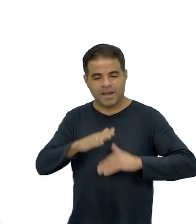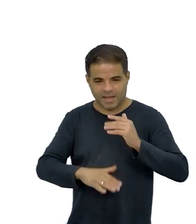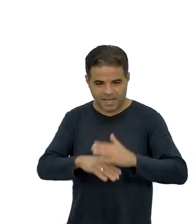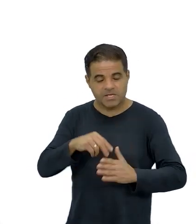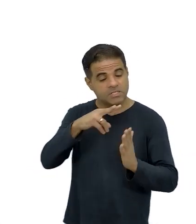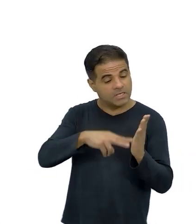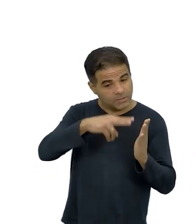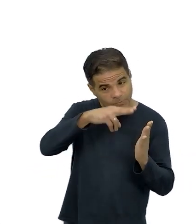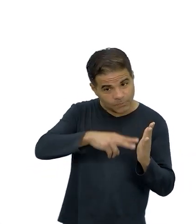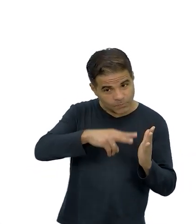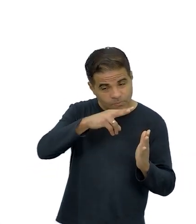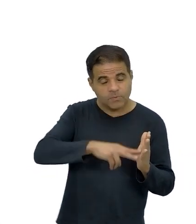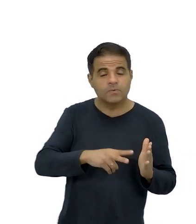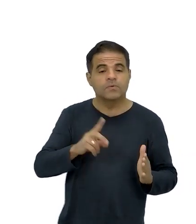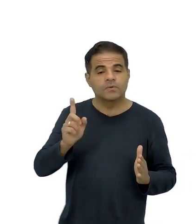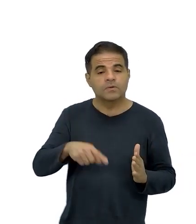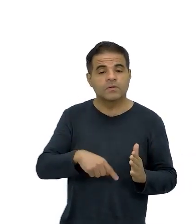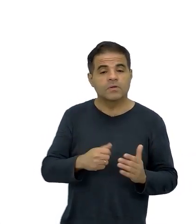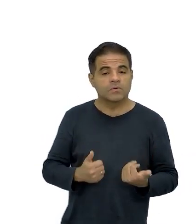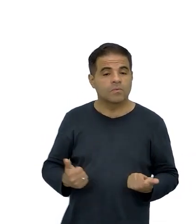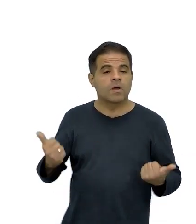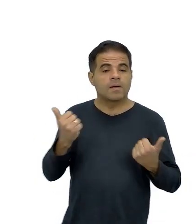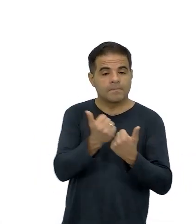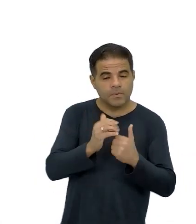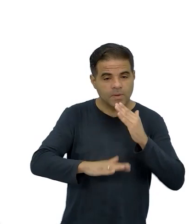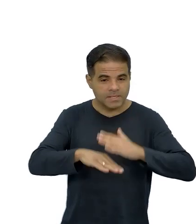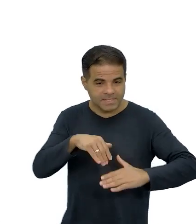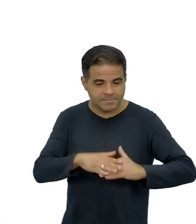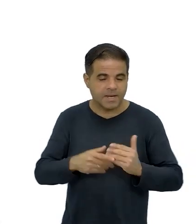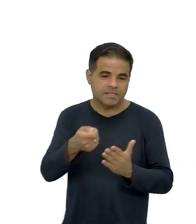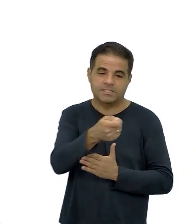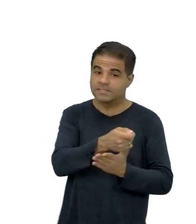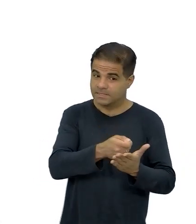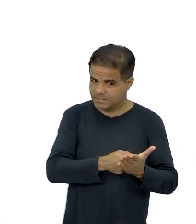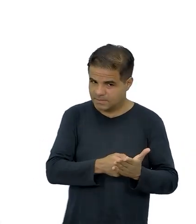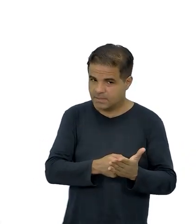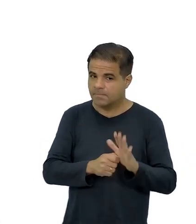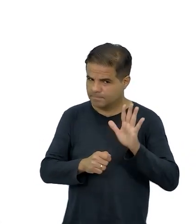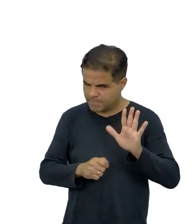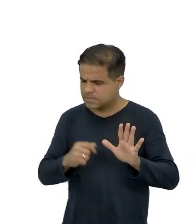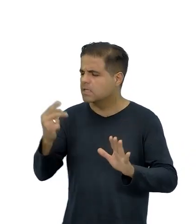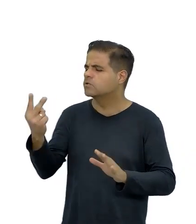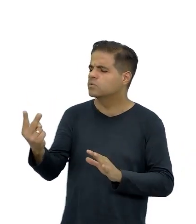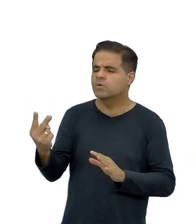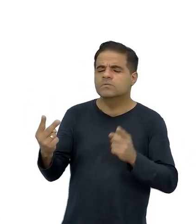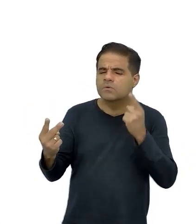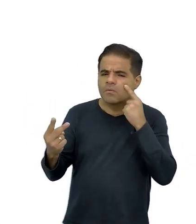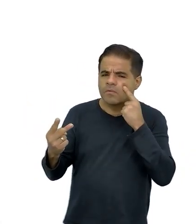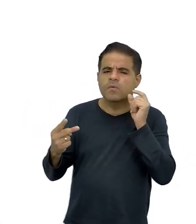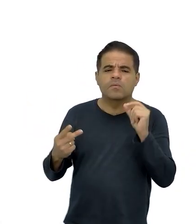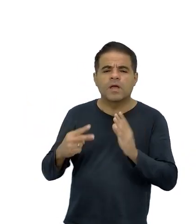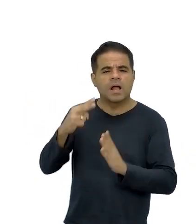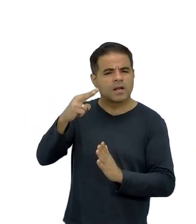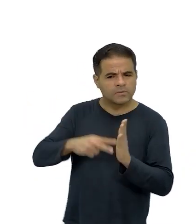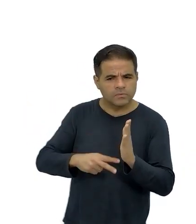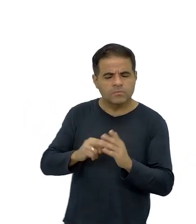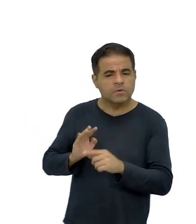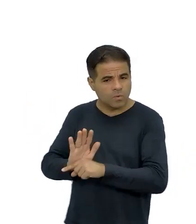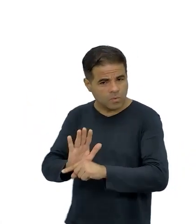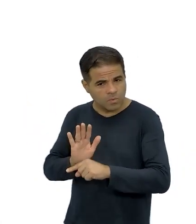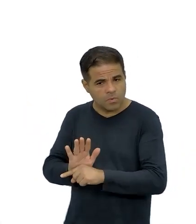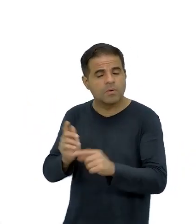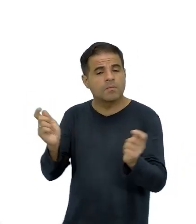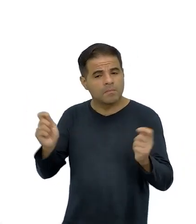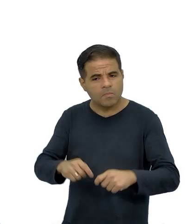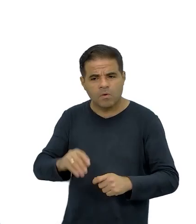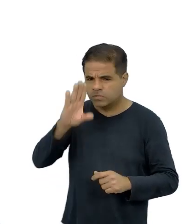de leitura como apoio às práticas de escrita. Na aula 2, vemos como a leitura colaborativa